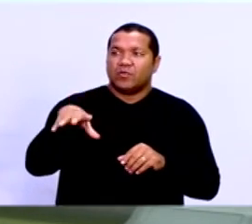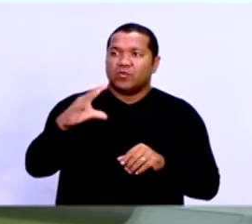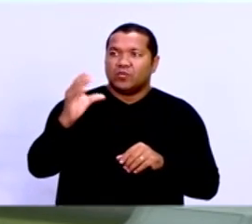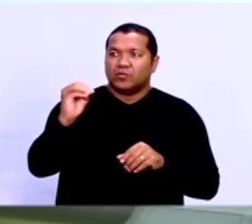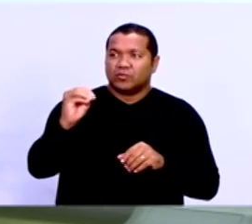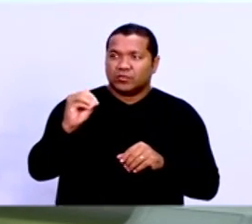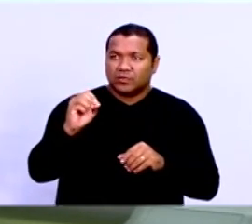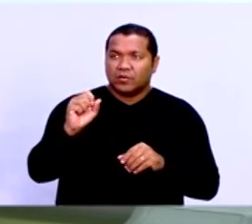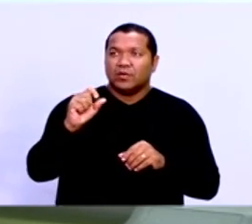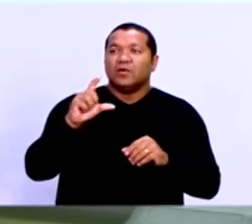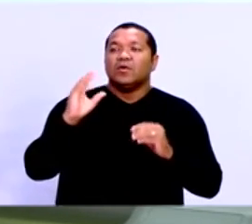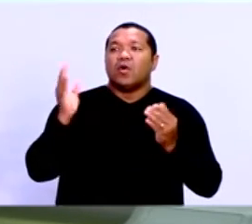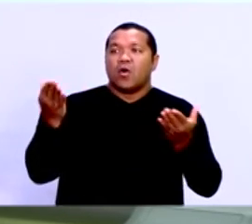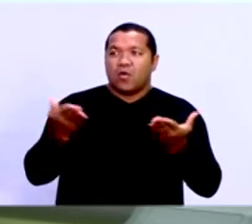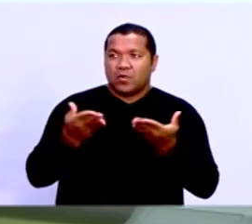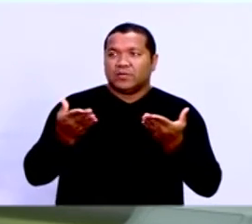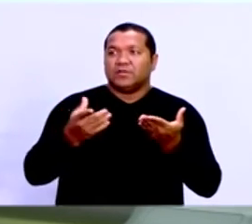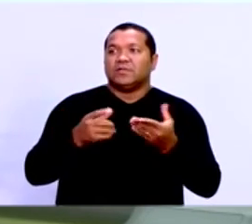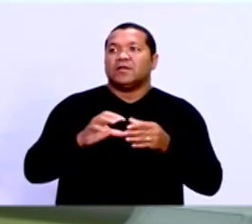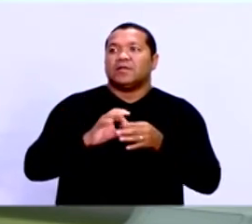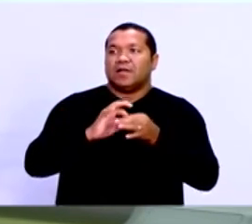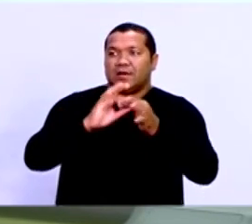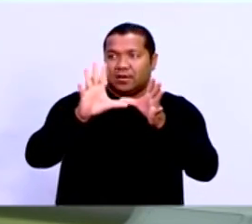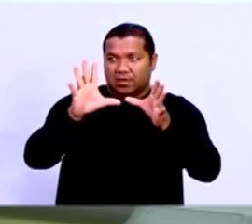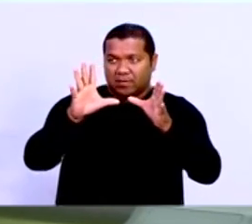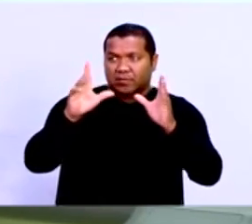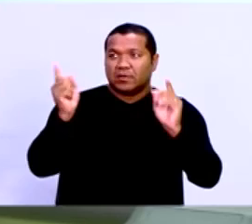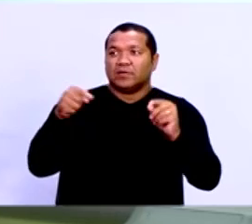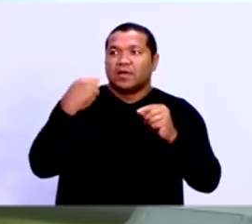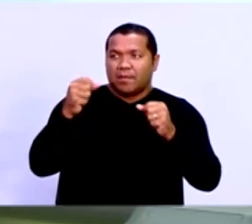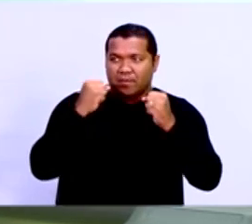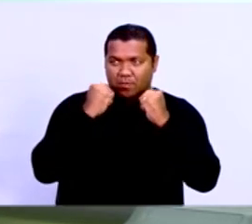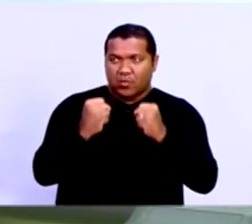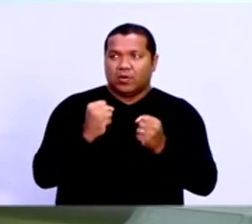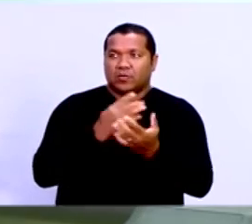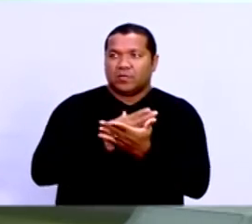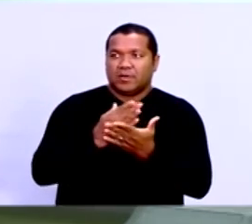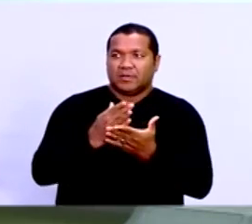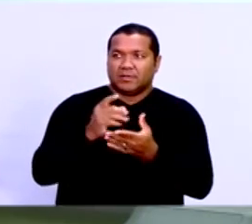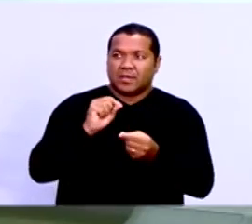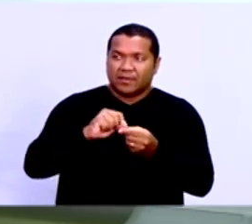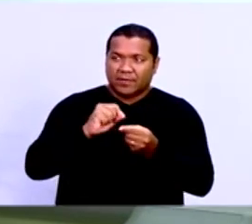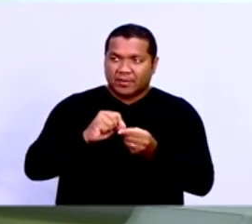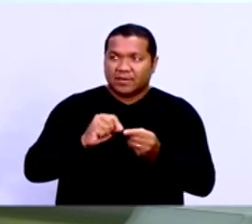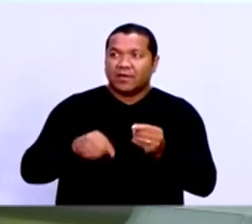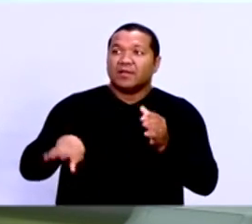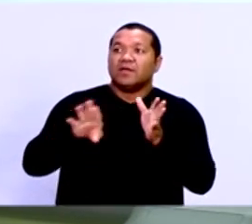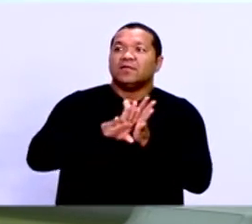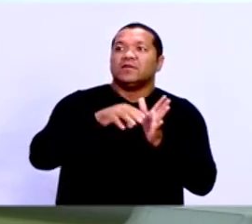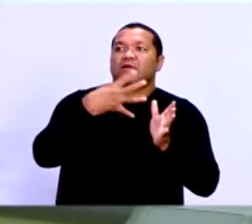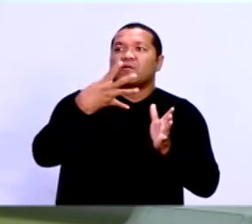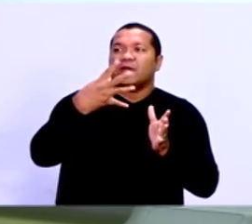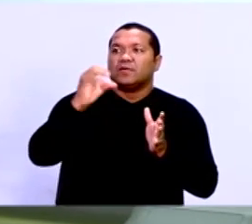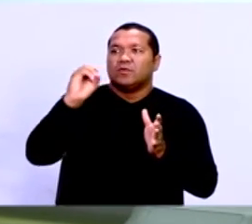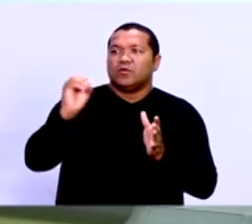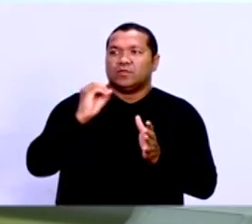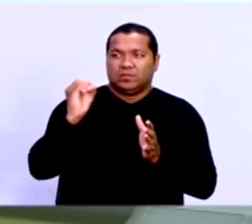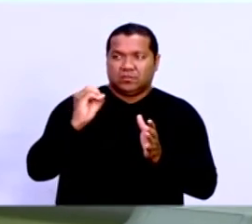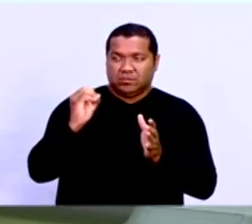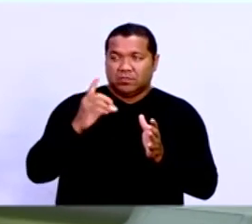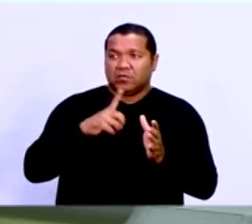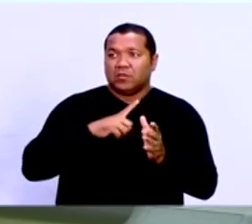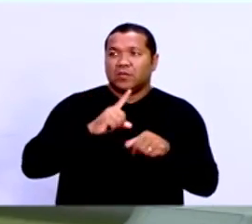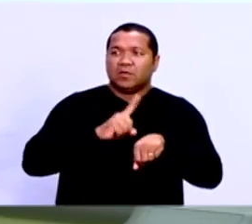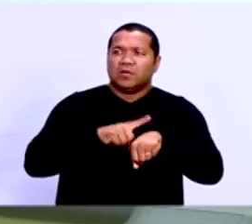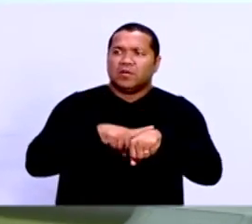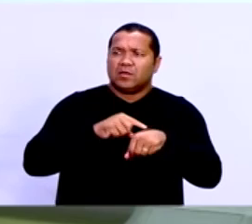partir de hoje e vai até o dia 4 de outubro então vocês não têm um tempo aí bem longo pra estudar